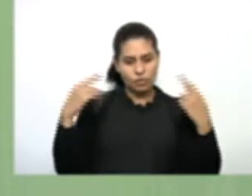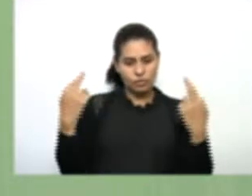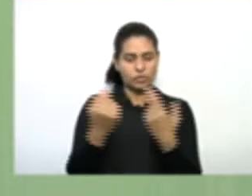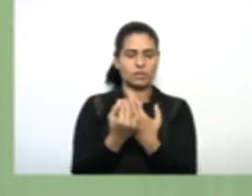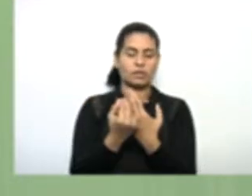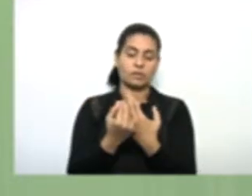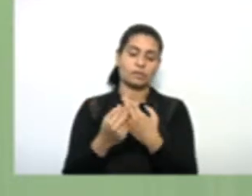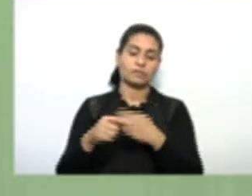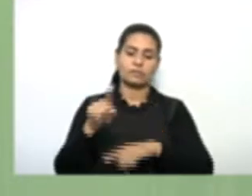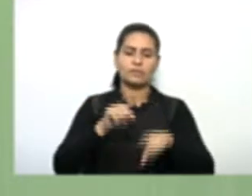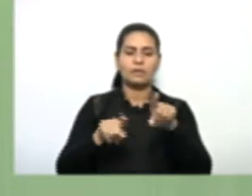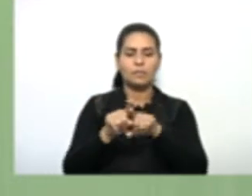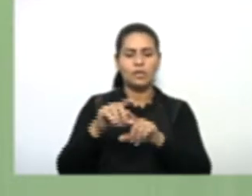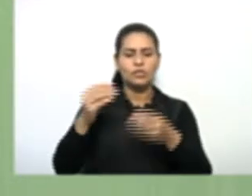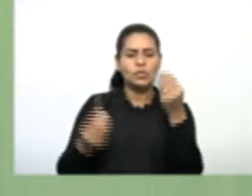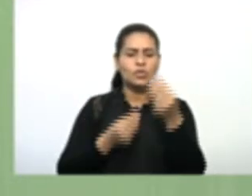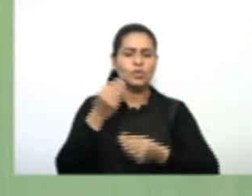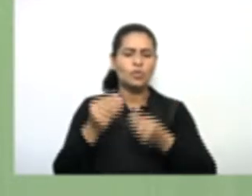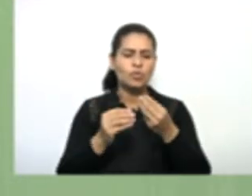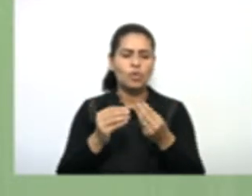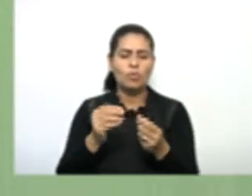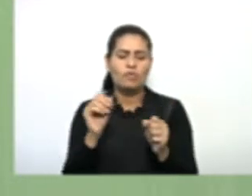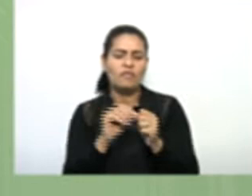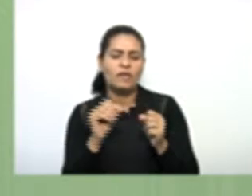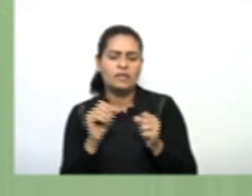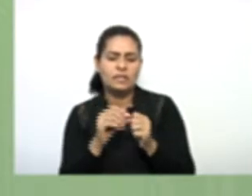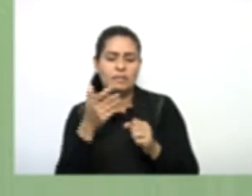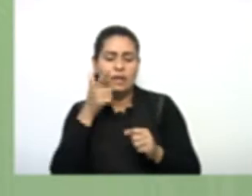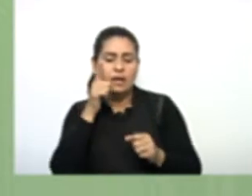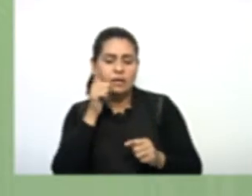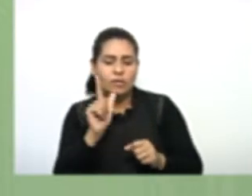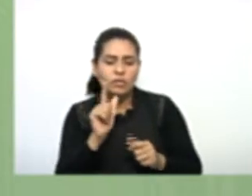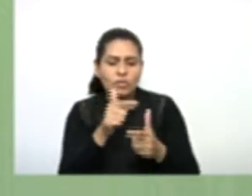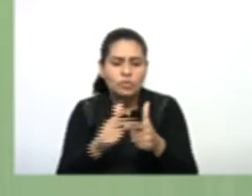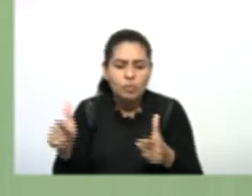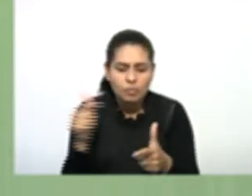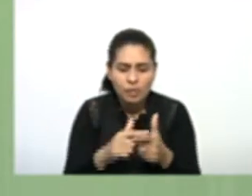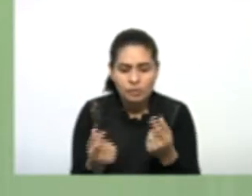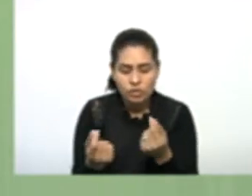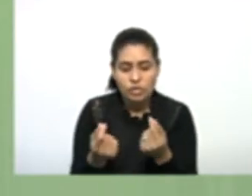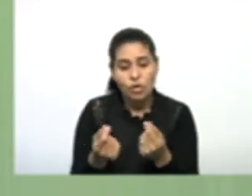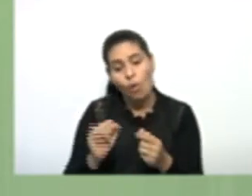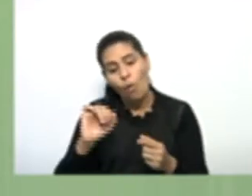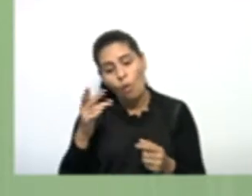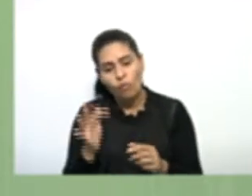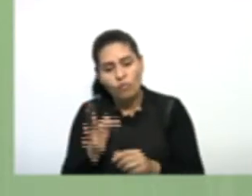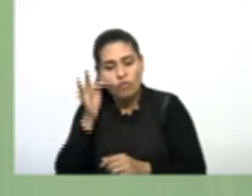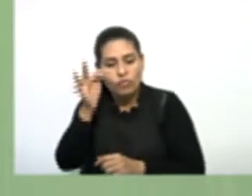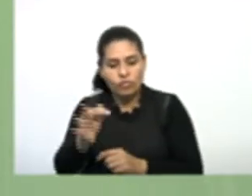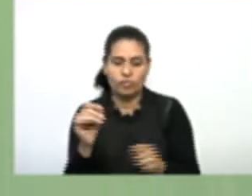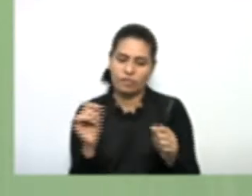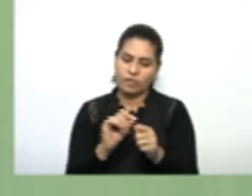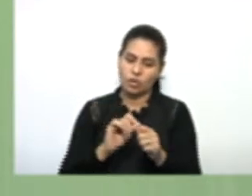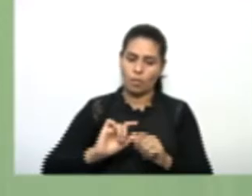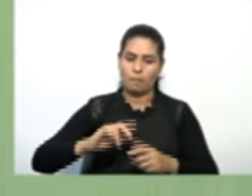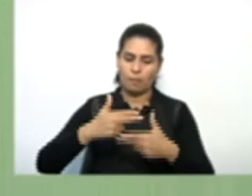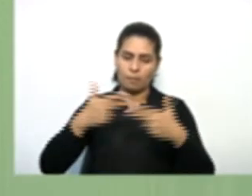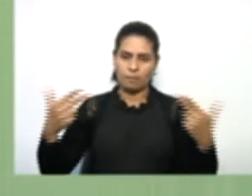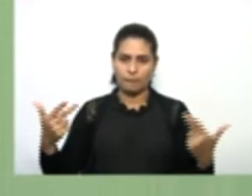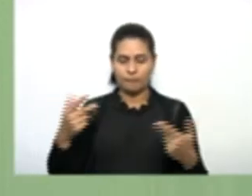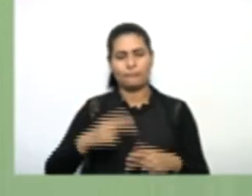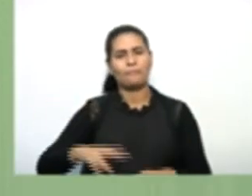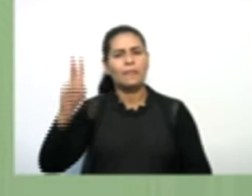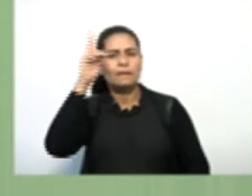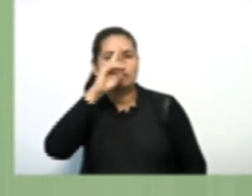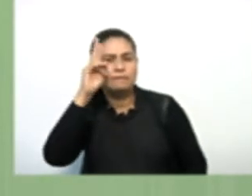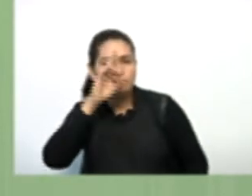formas de cobrir as despesas e a definição de novos investimentos. Lembramos que